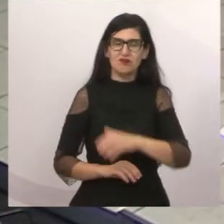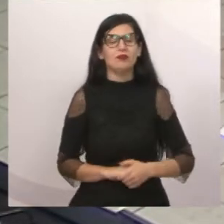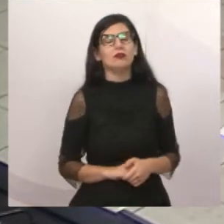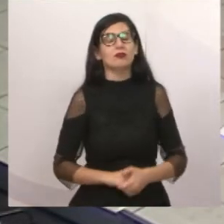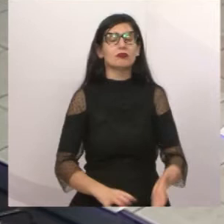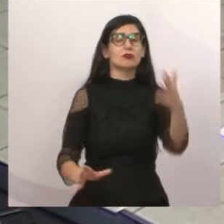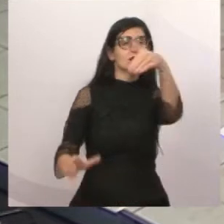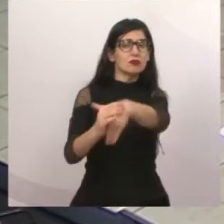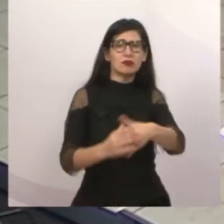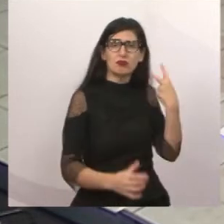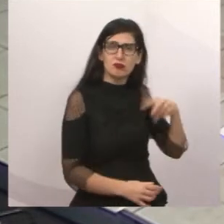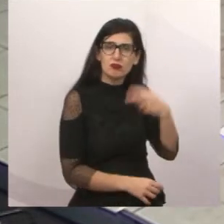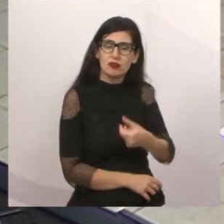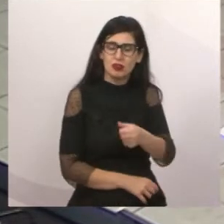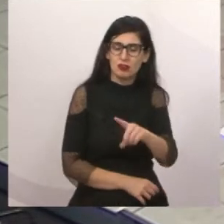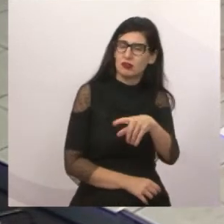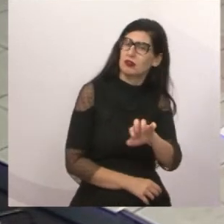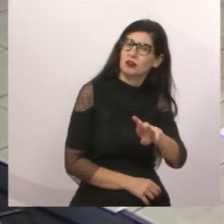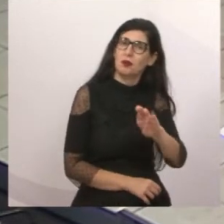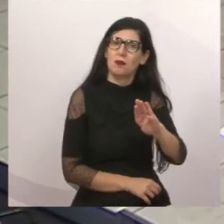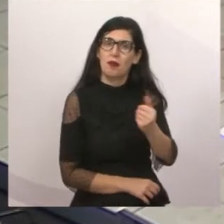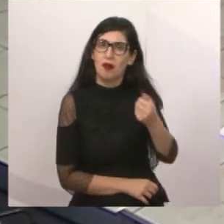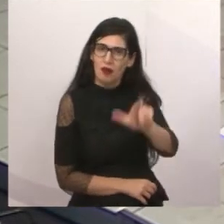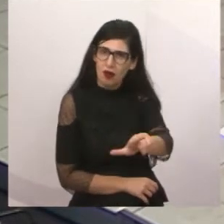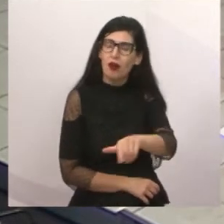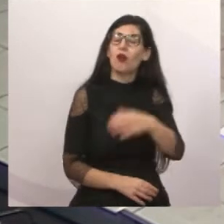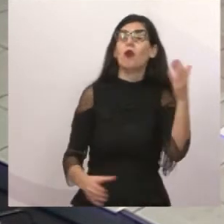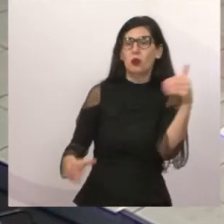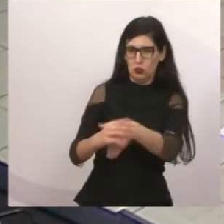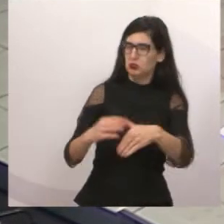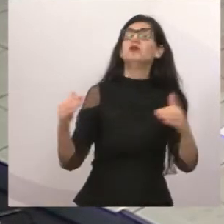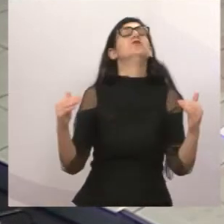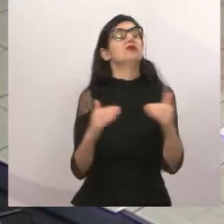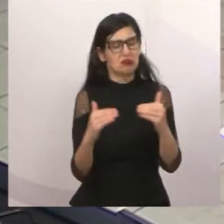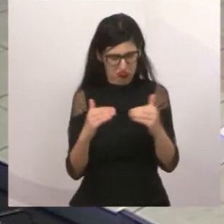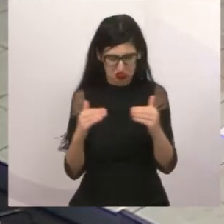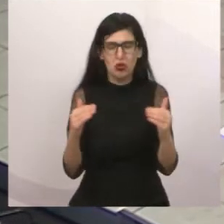Como vota o vereador Aderbal Sodré? Favorável.